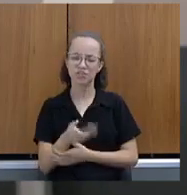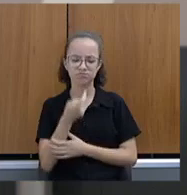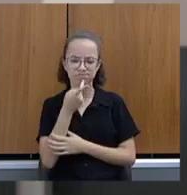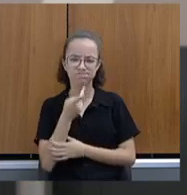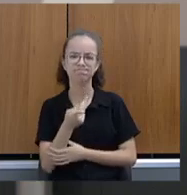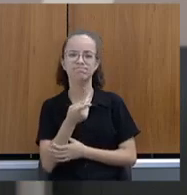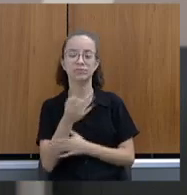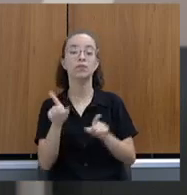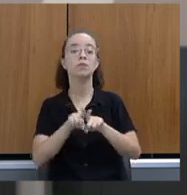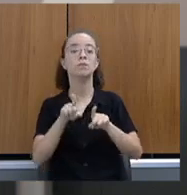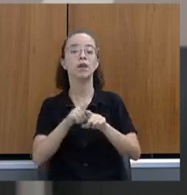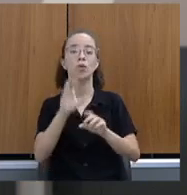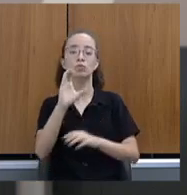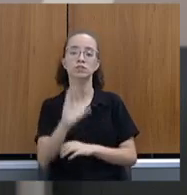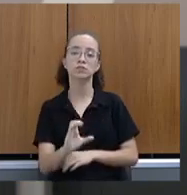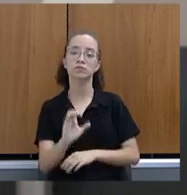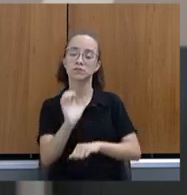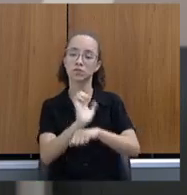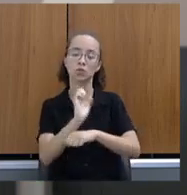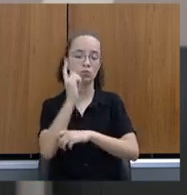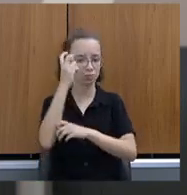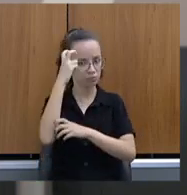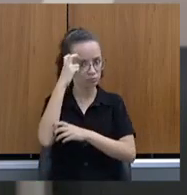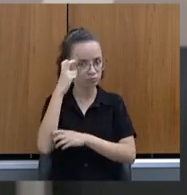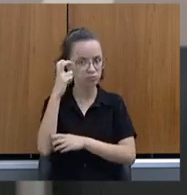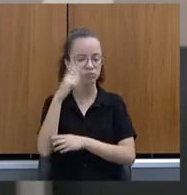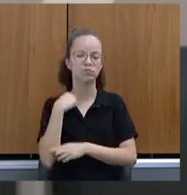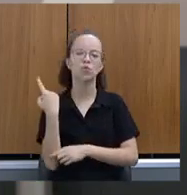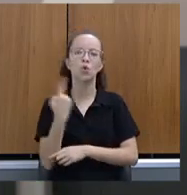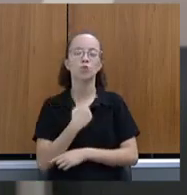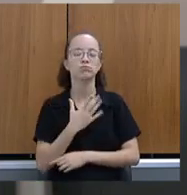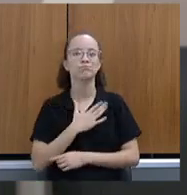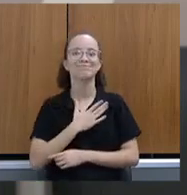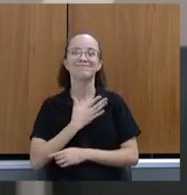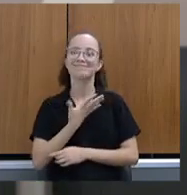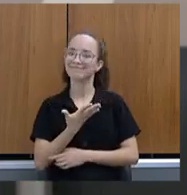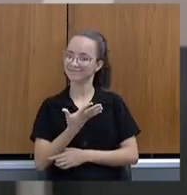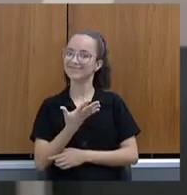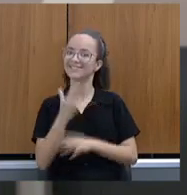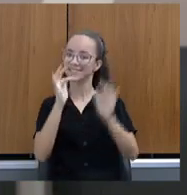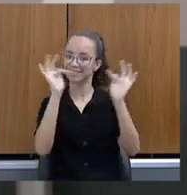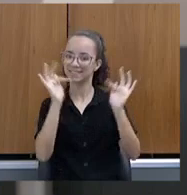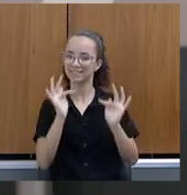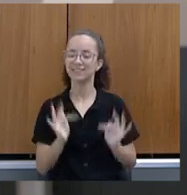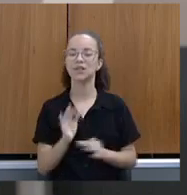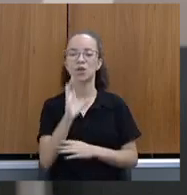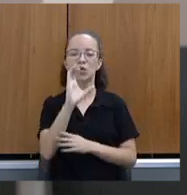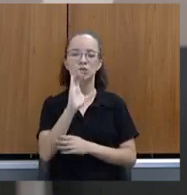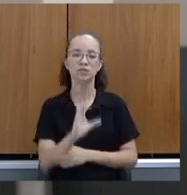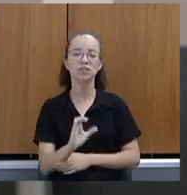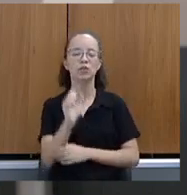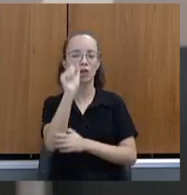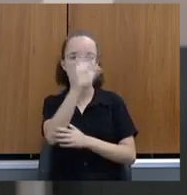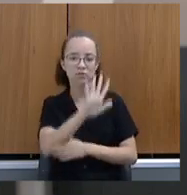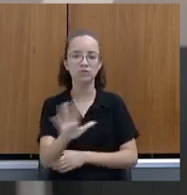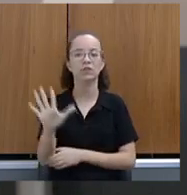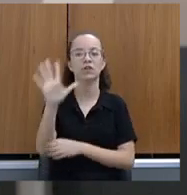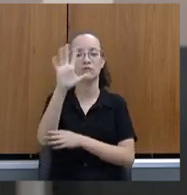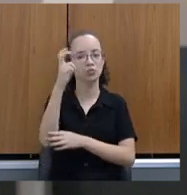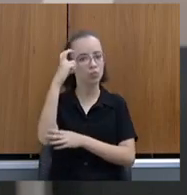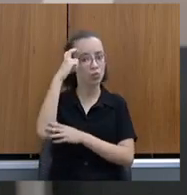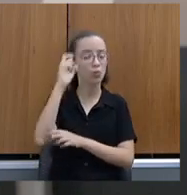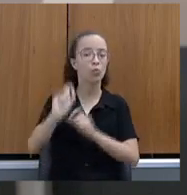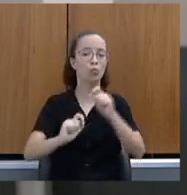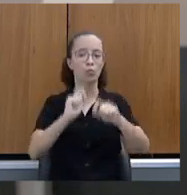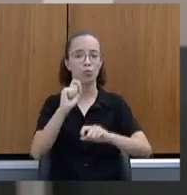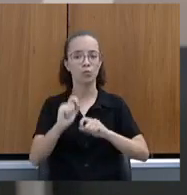do Conselho Estadual de Cultura nós tivemos a grata surpresa de do Conselho Nacional de Cultura os